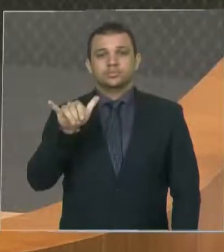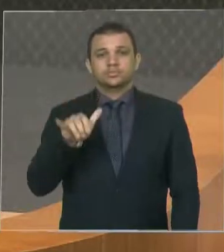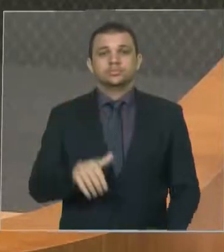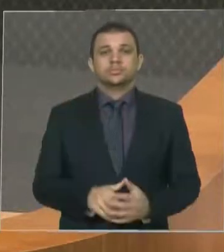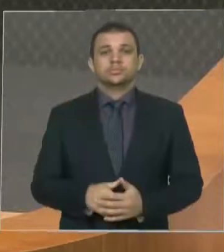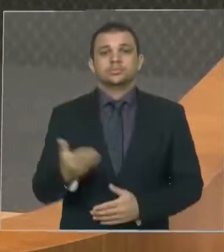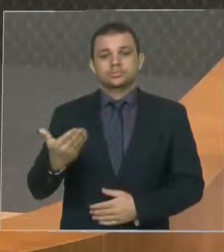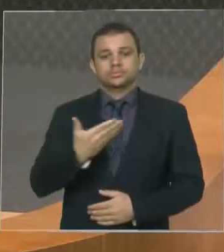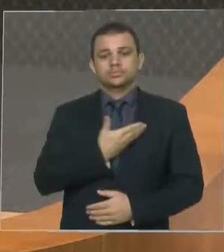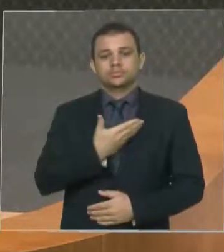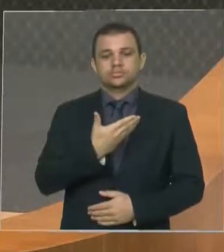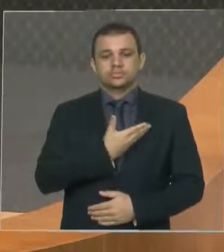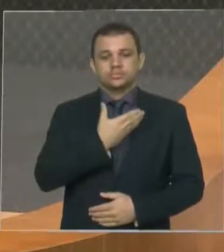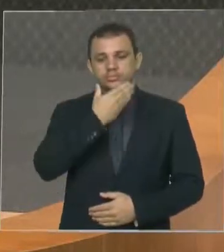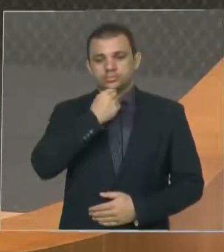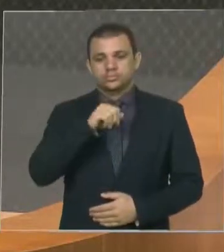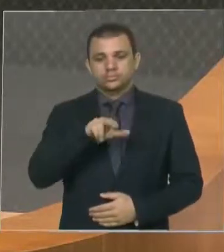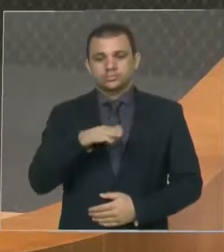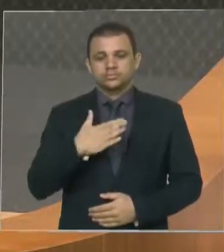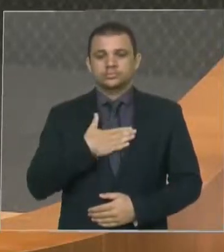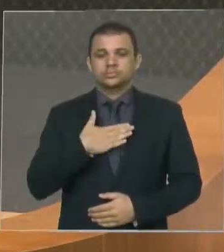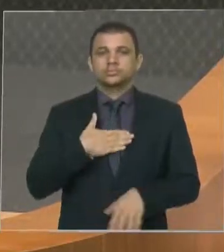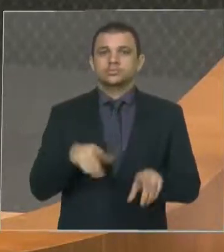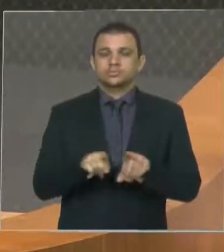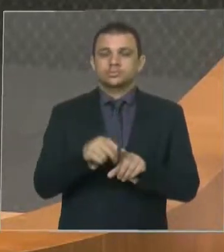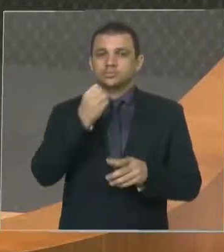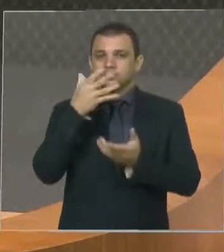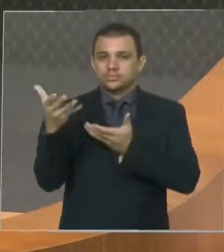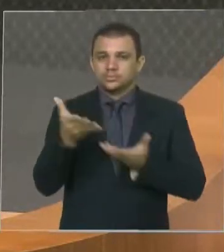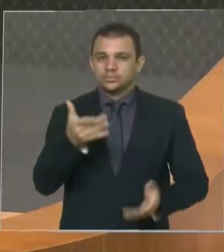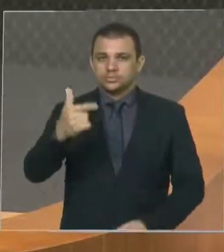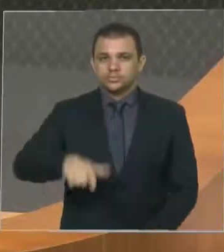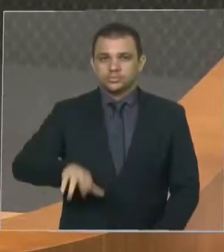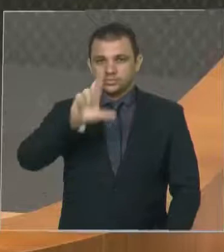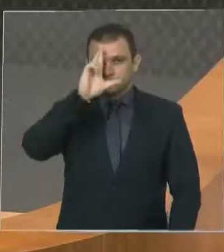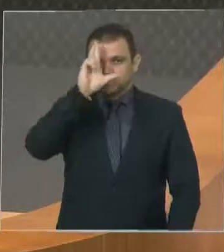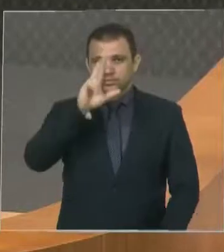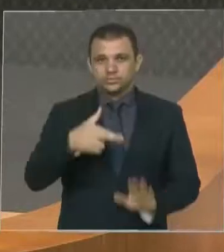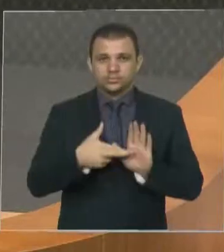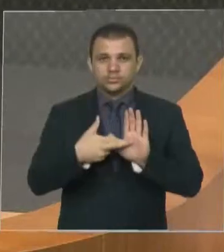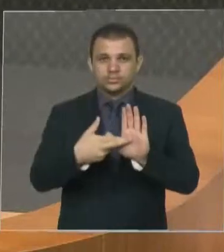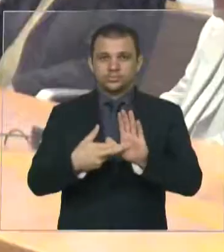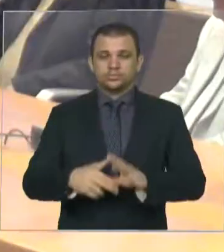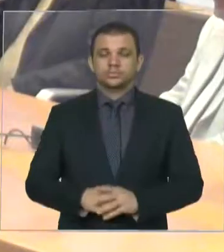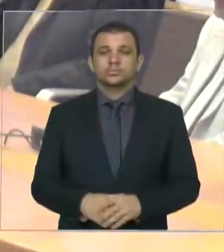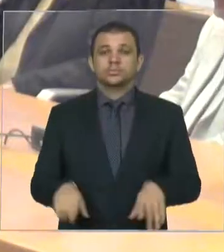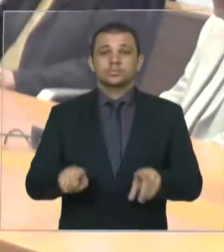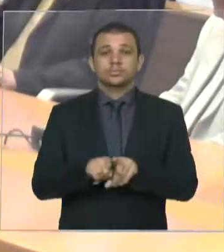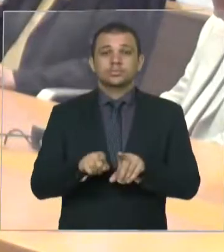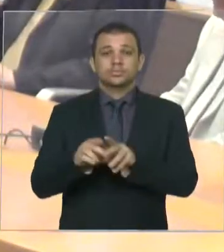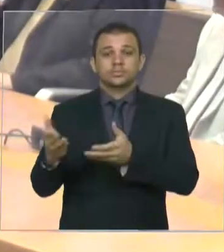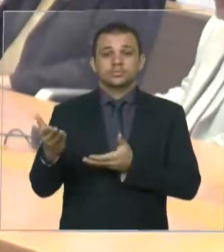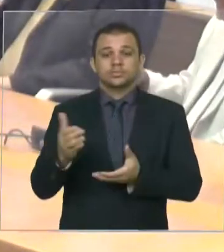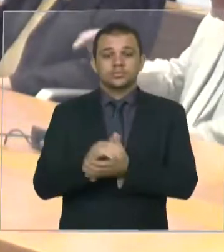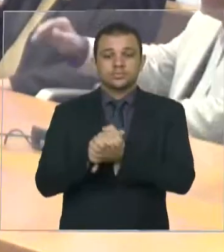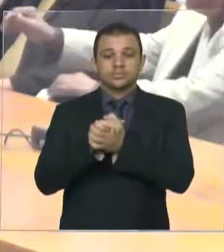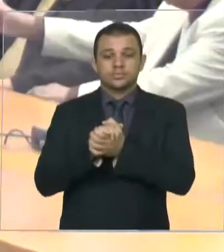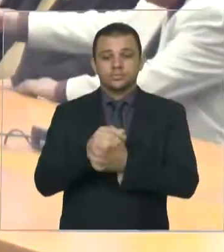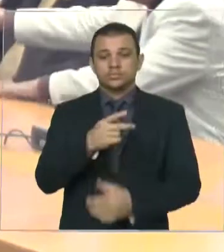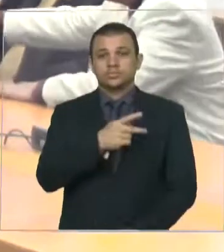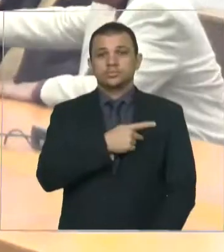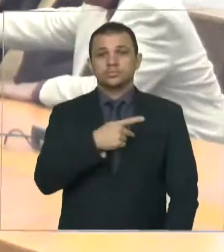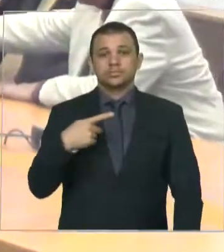my brother, meu irmão. Seja bem-vindo mais uma vez, embaixador. Também saúdo também o pastor Porto,